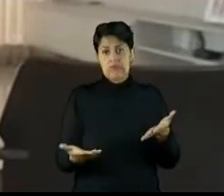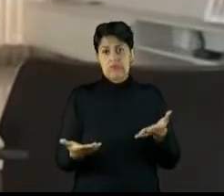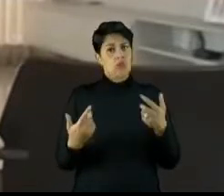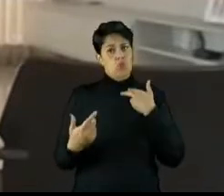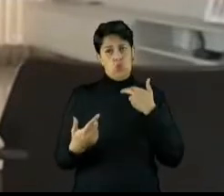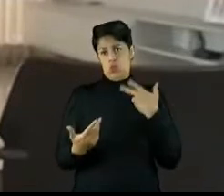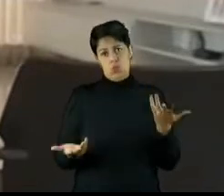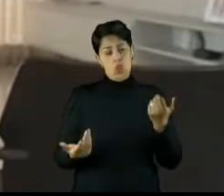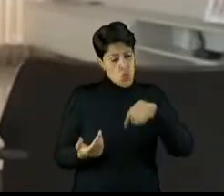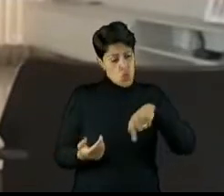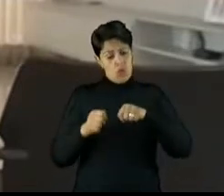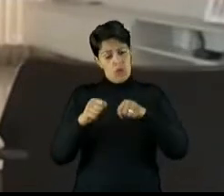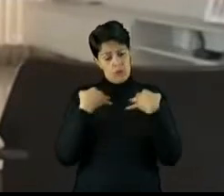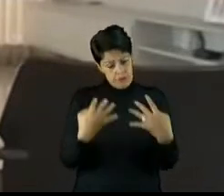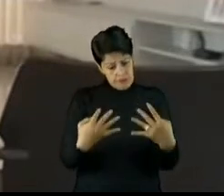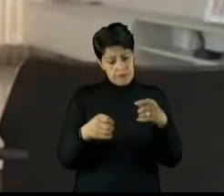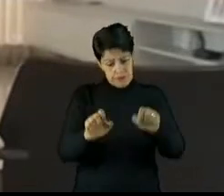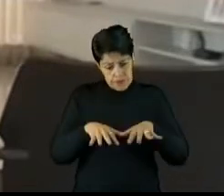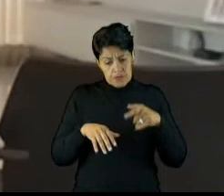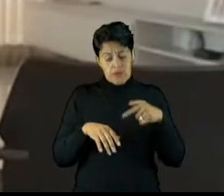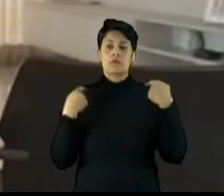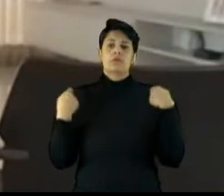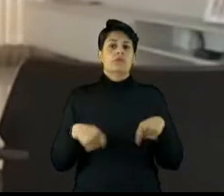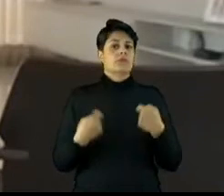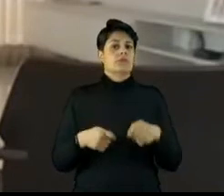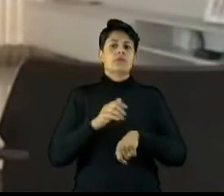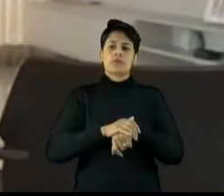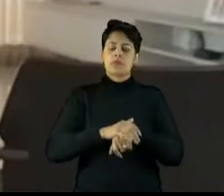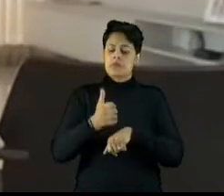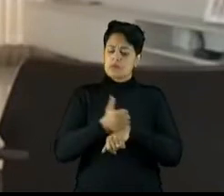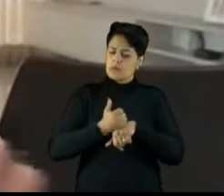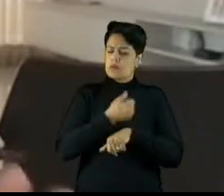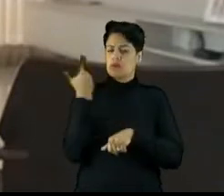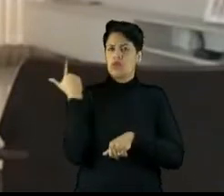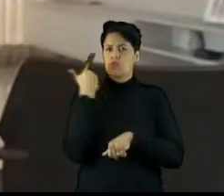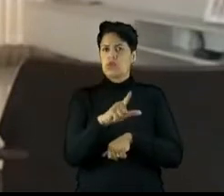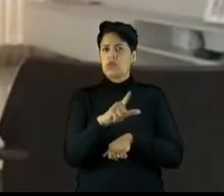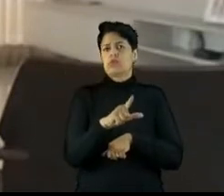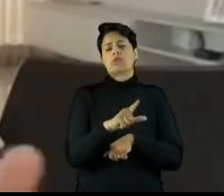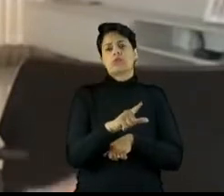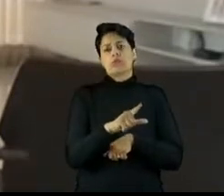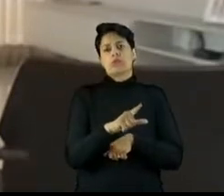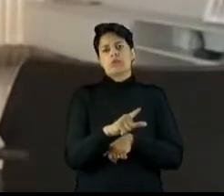5 dias, e estou pedindo a Vossa Excelência que já convocou a sessão para o dia 18. No dia 18, nós temos uma resposta, ministro Bruno, para o nosso país. Obrigado.